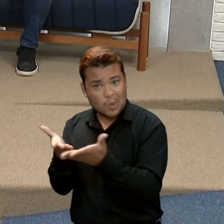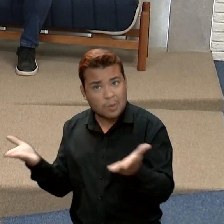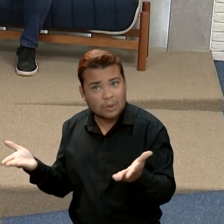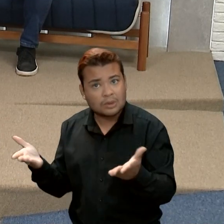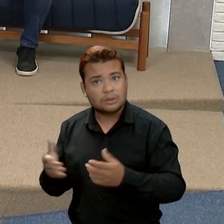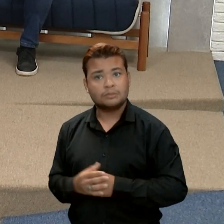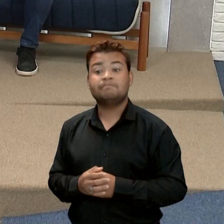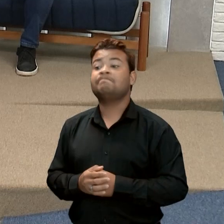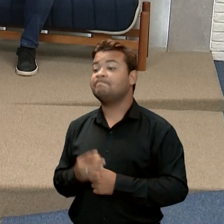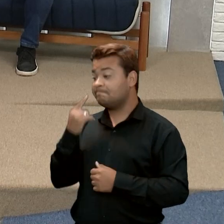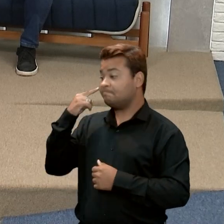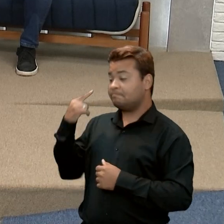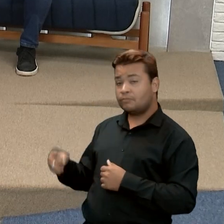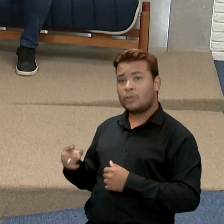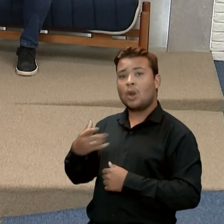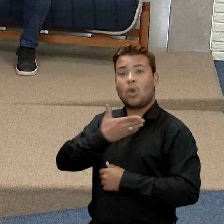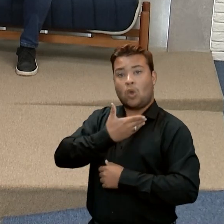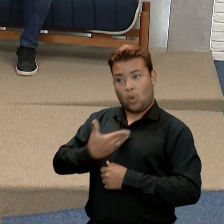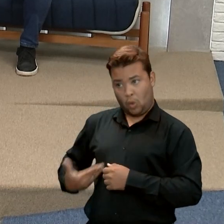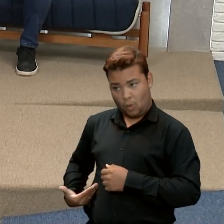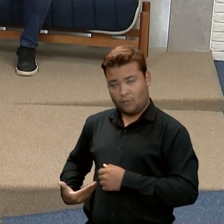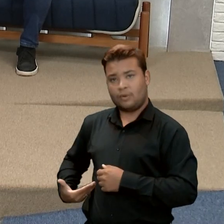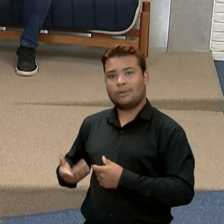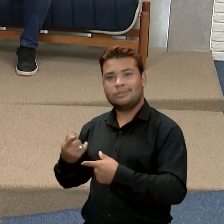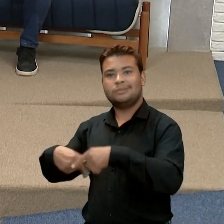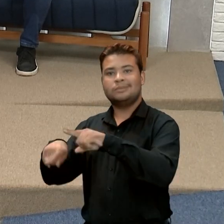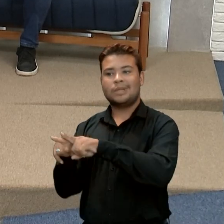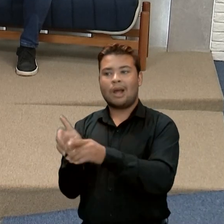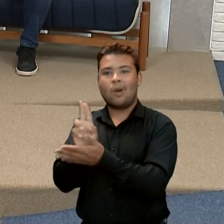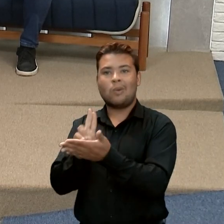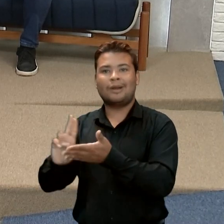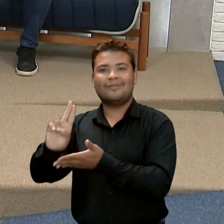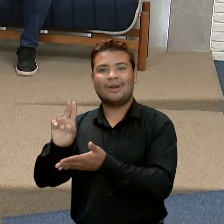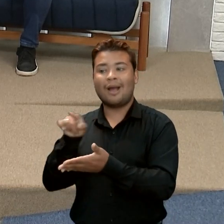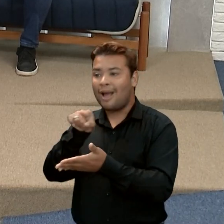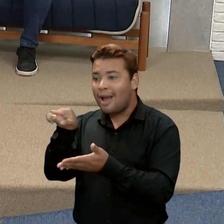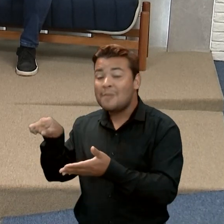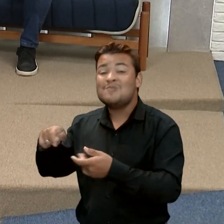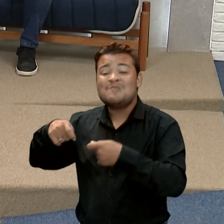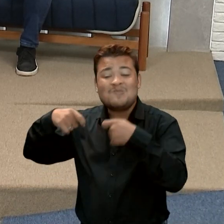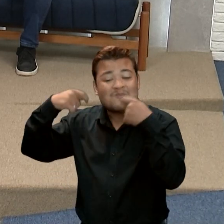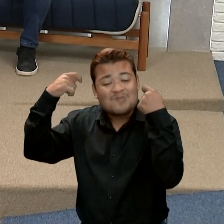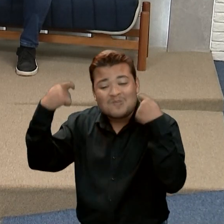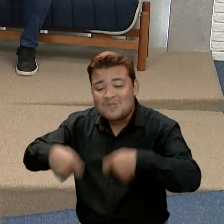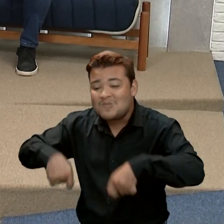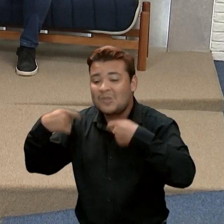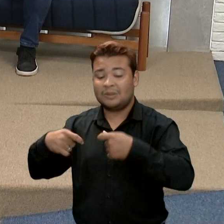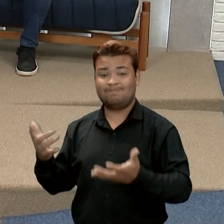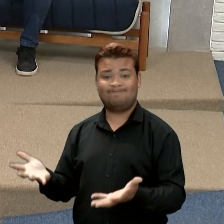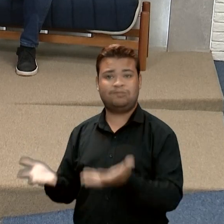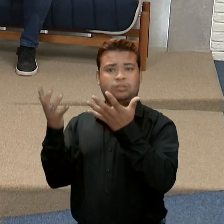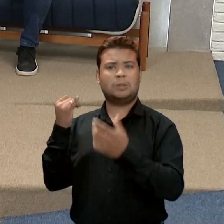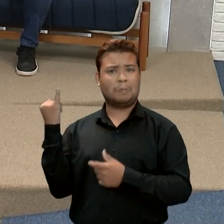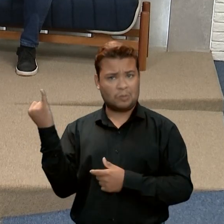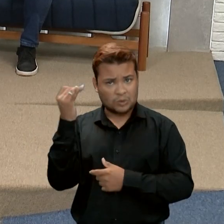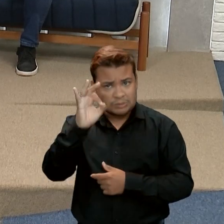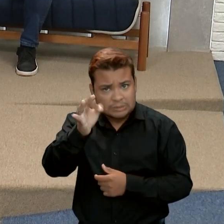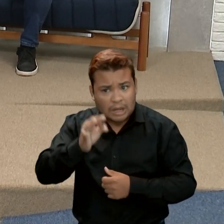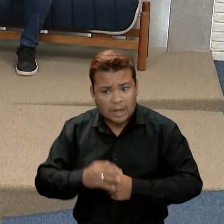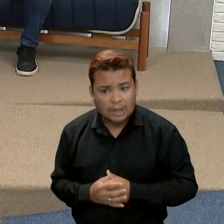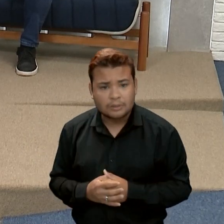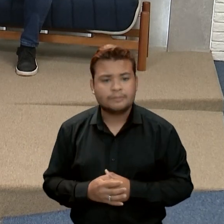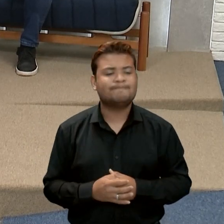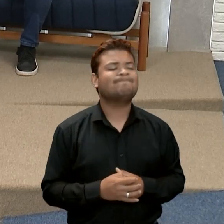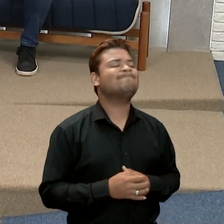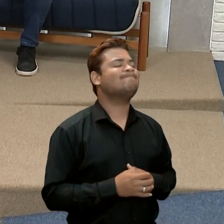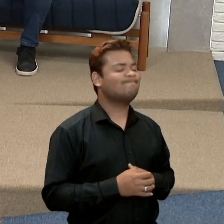dos administradores públicos junto à universidade também é algo que precisa ser ressaltado, né, professora? Sem dúvida,